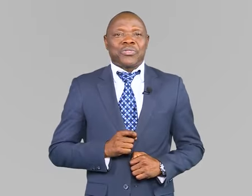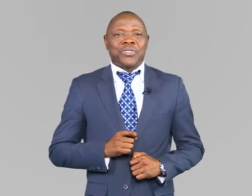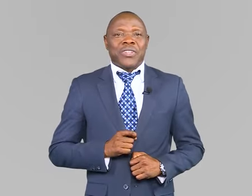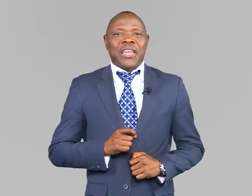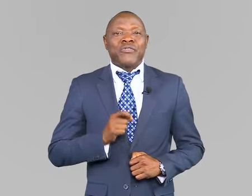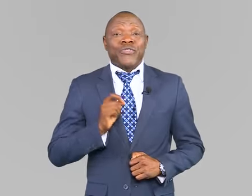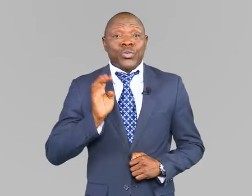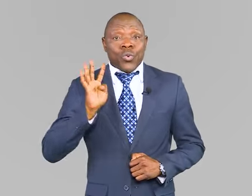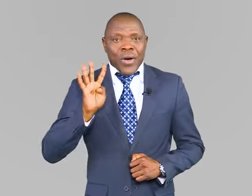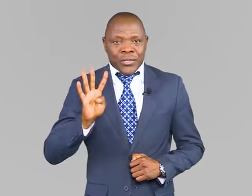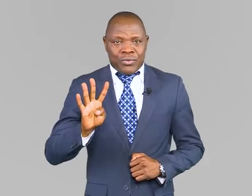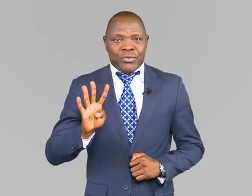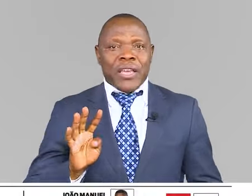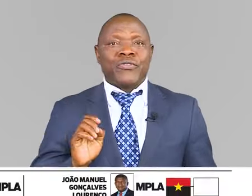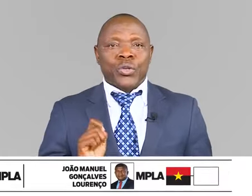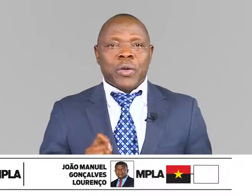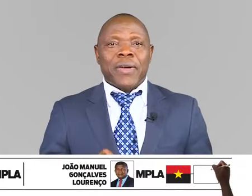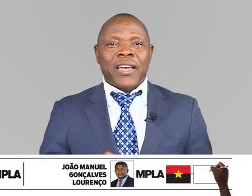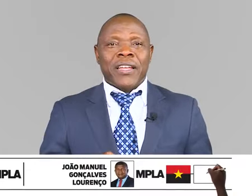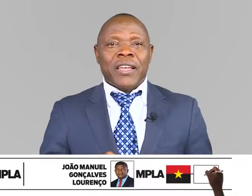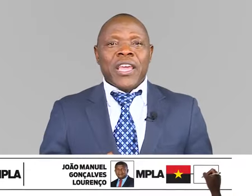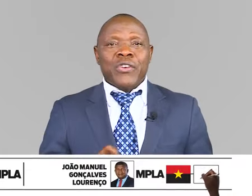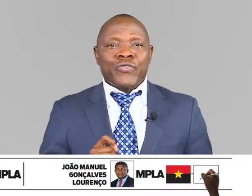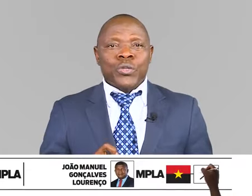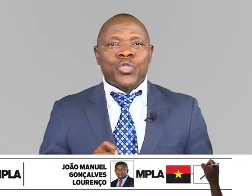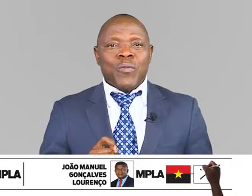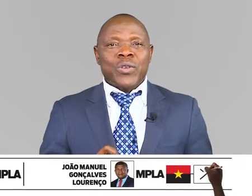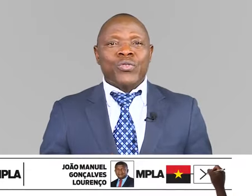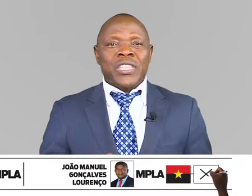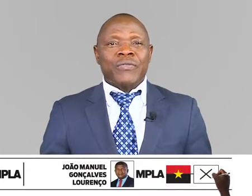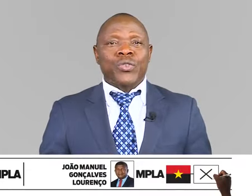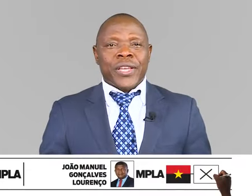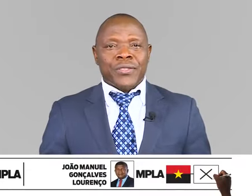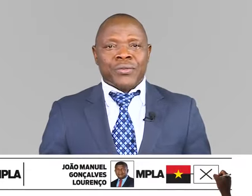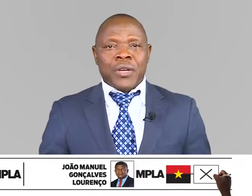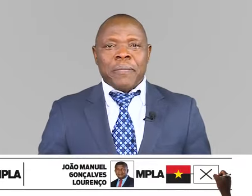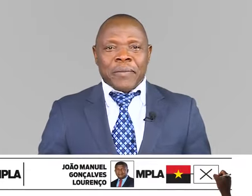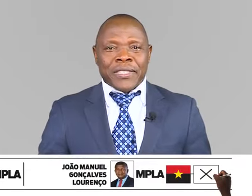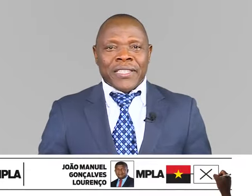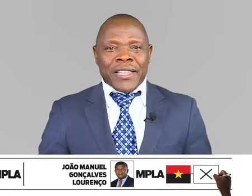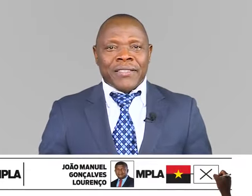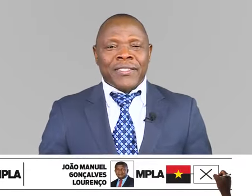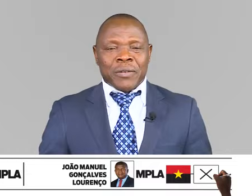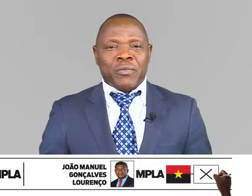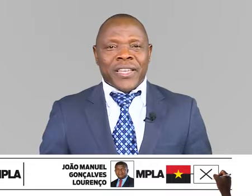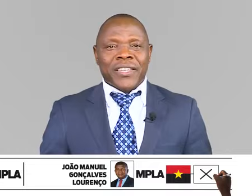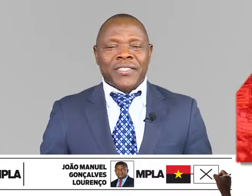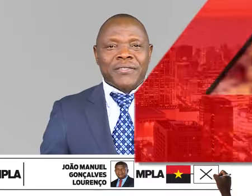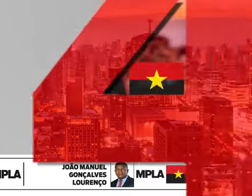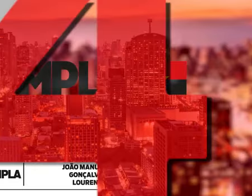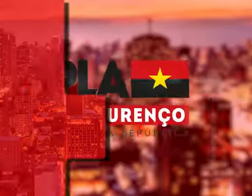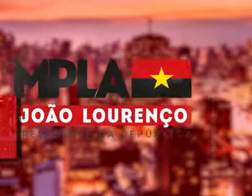voto. Eu voto 4. Eu voto MPLA. Eu voto João Manuel Gonçalves Lourenço para Presidente da